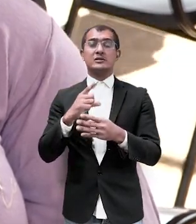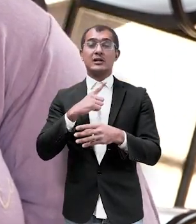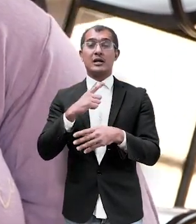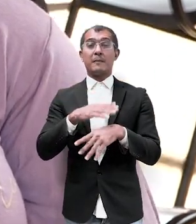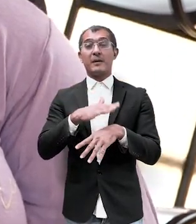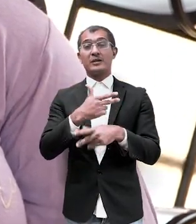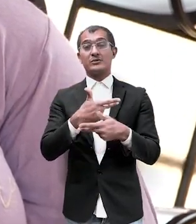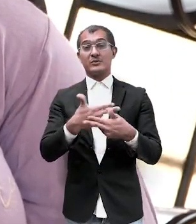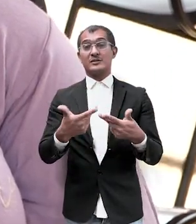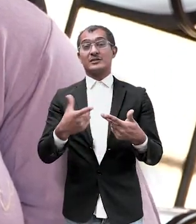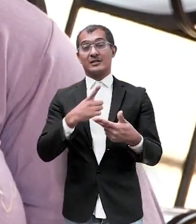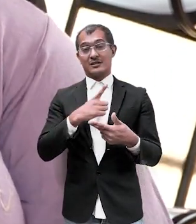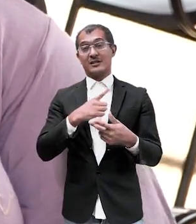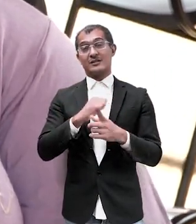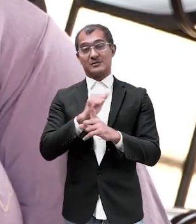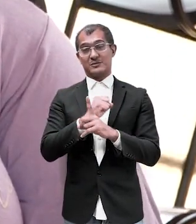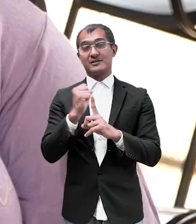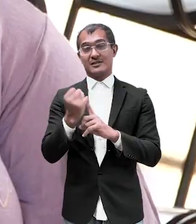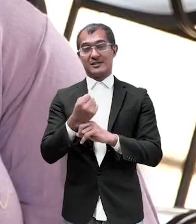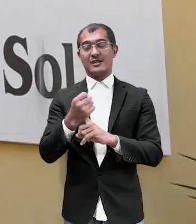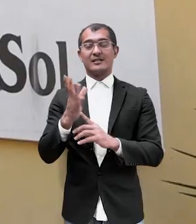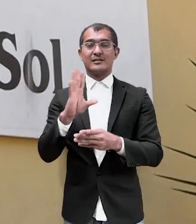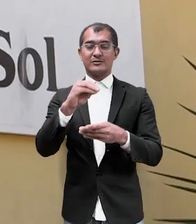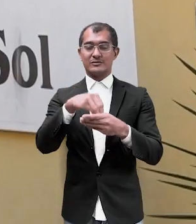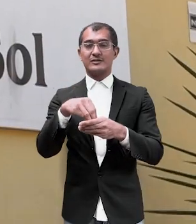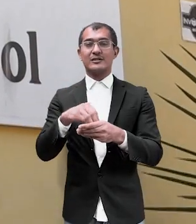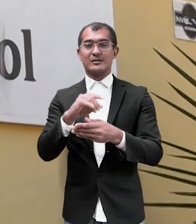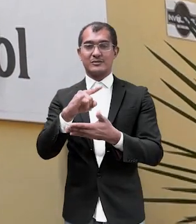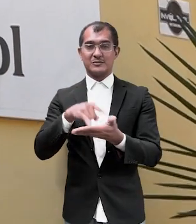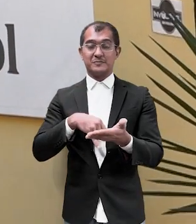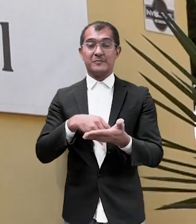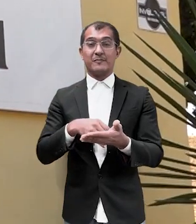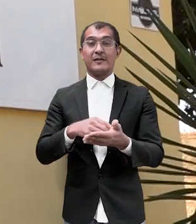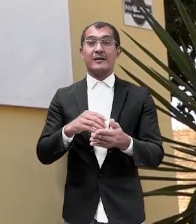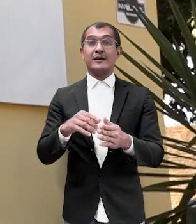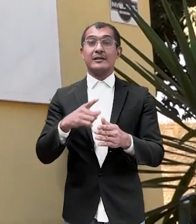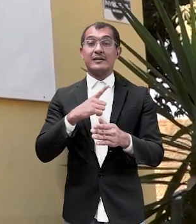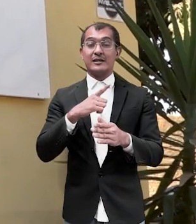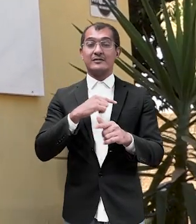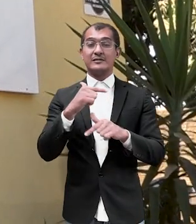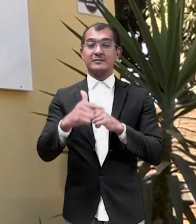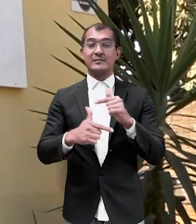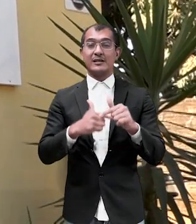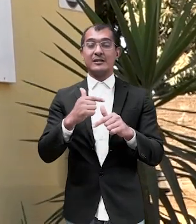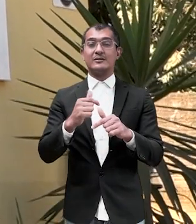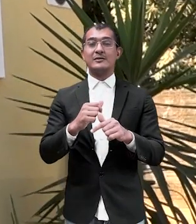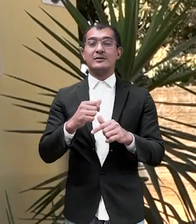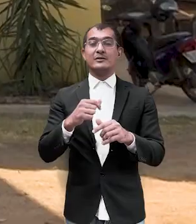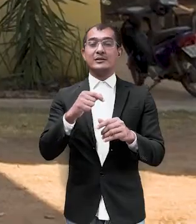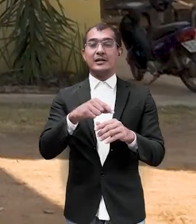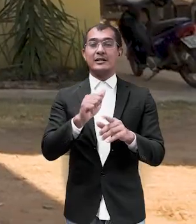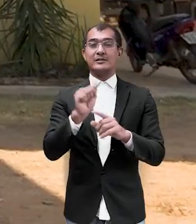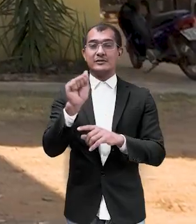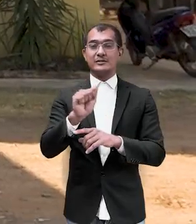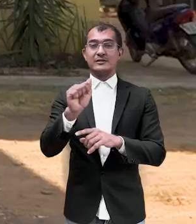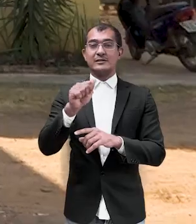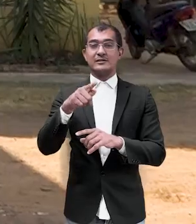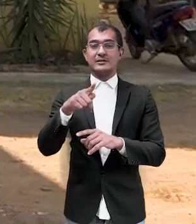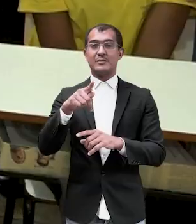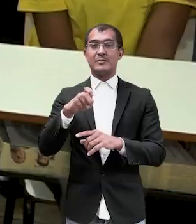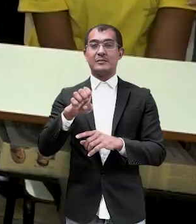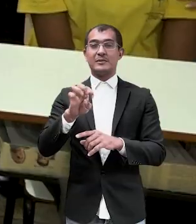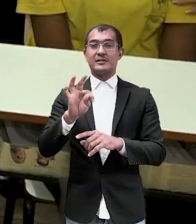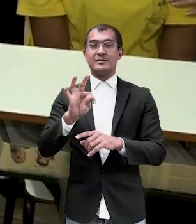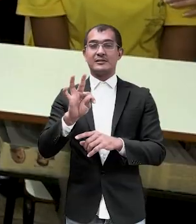que ele tem perante a sociedade que tá tudo ali incluído as ações foram realizadas na associação pesta Escola Raio de